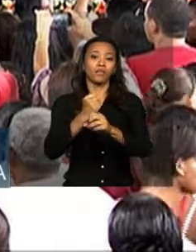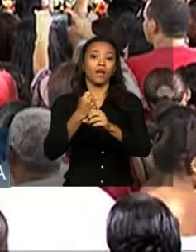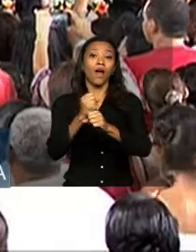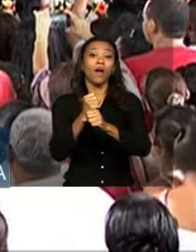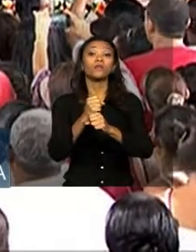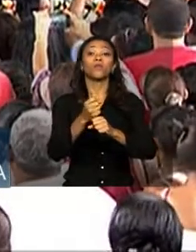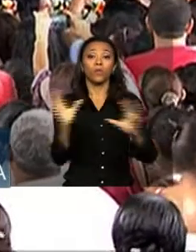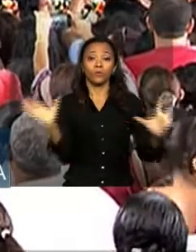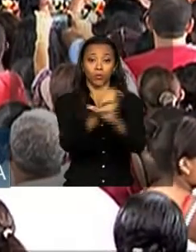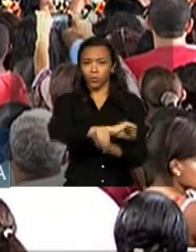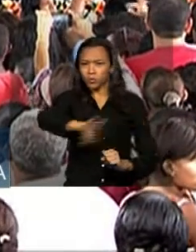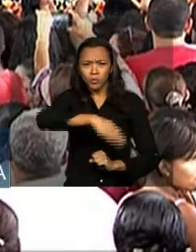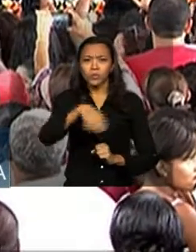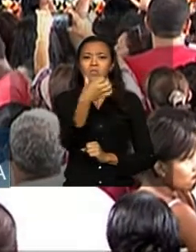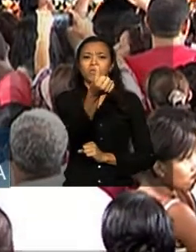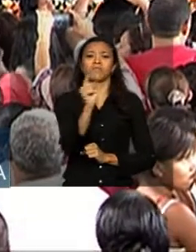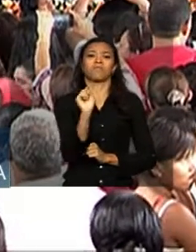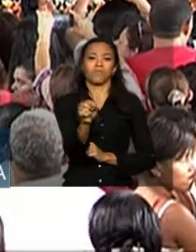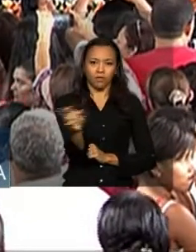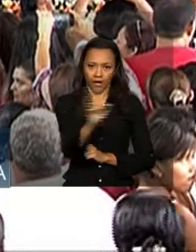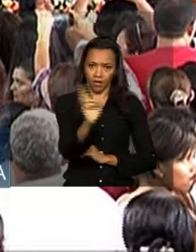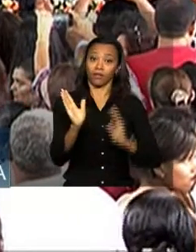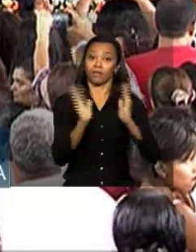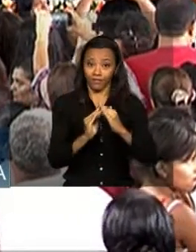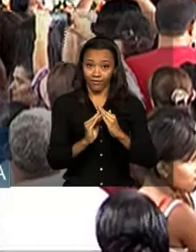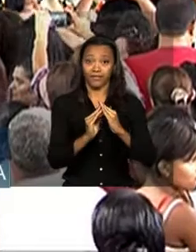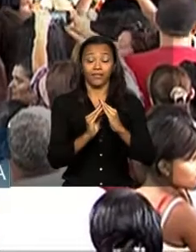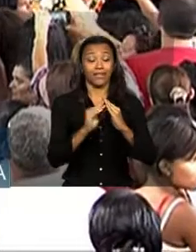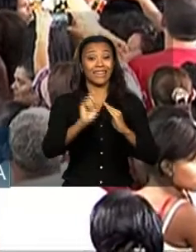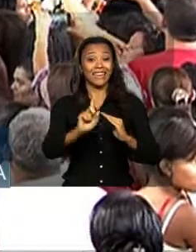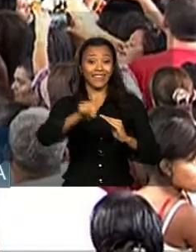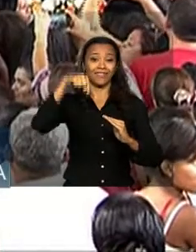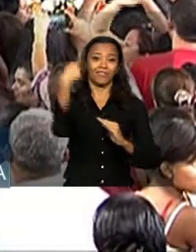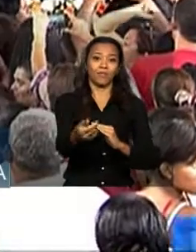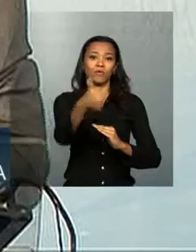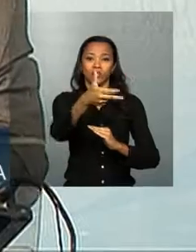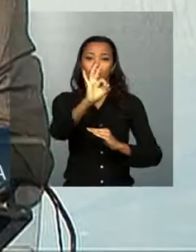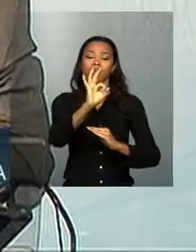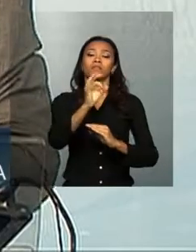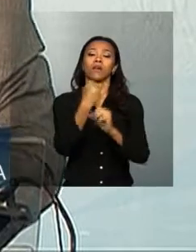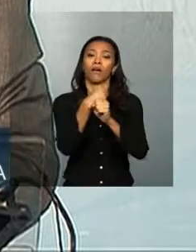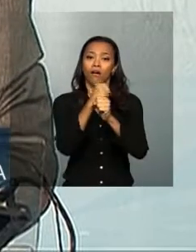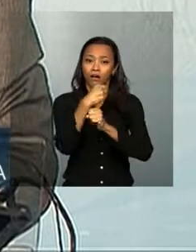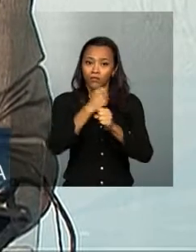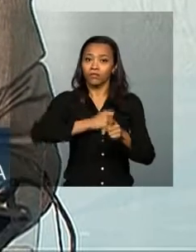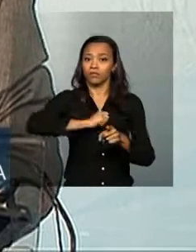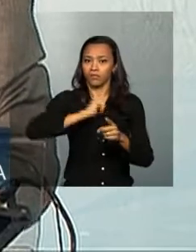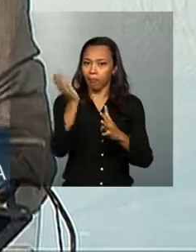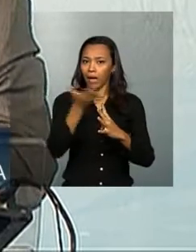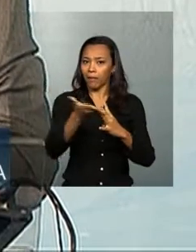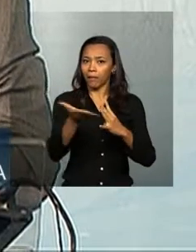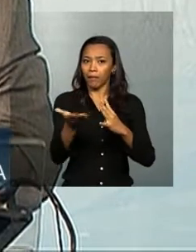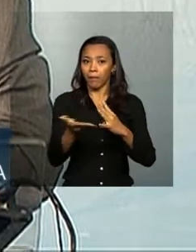6 mil reais. Então vocês vão pagar, depois de 10 anos de prestação, 6